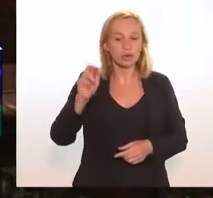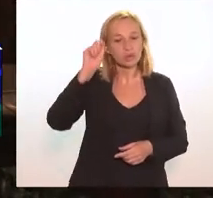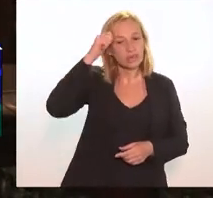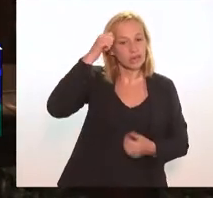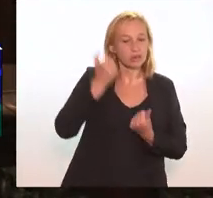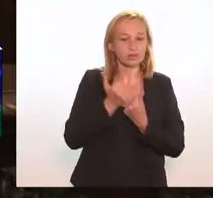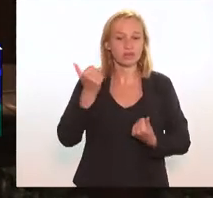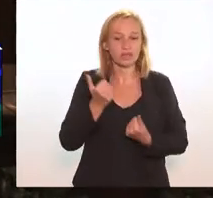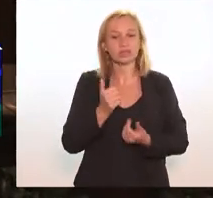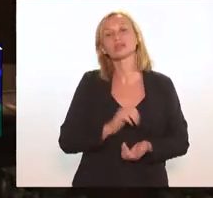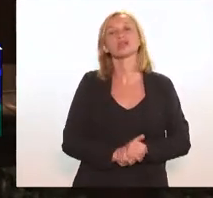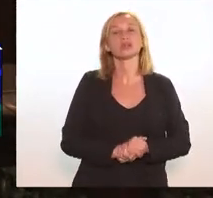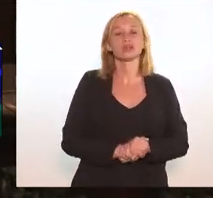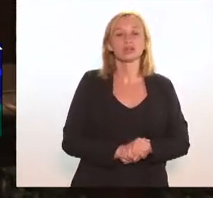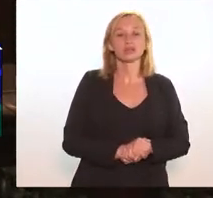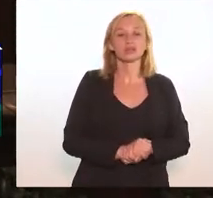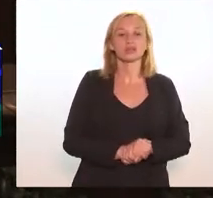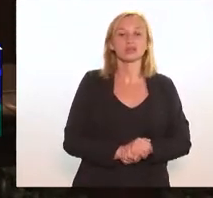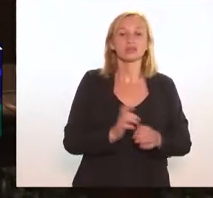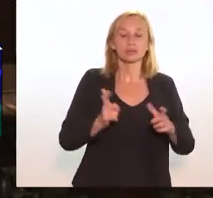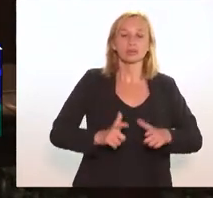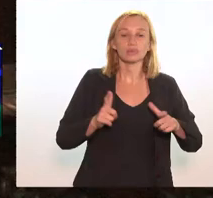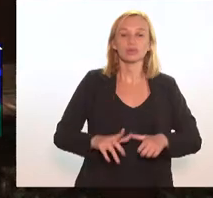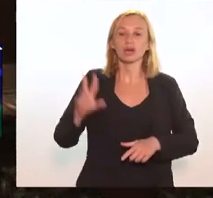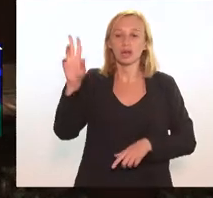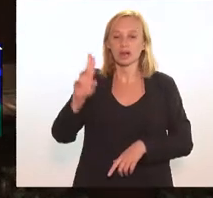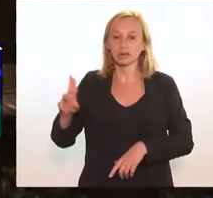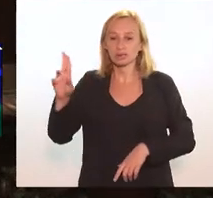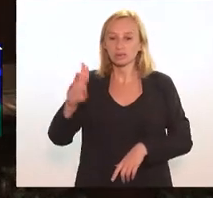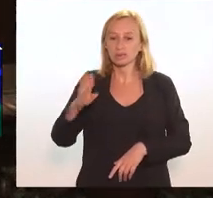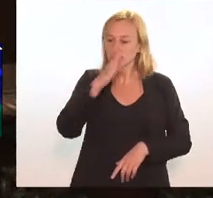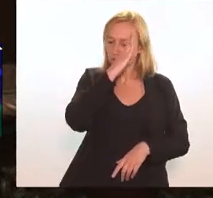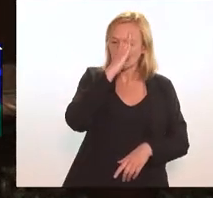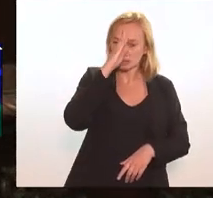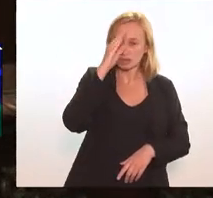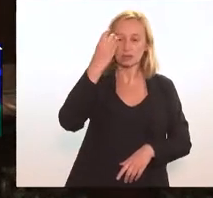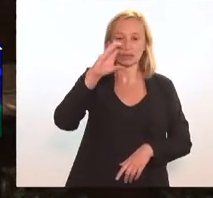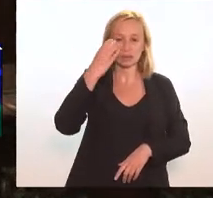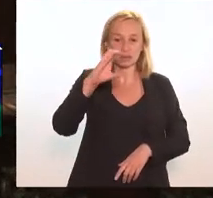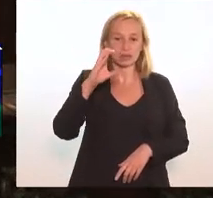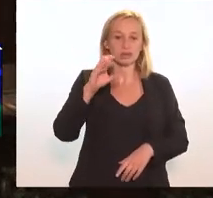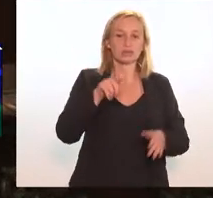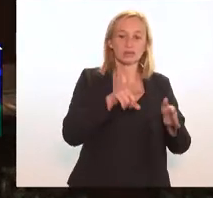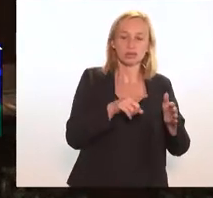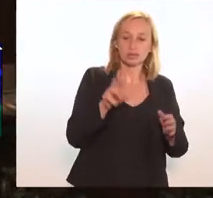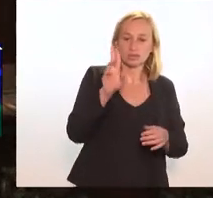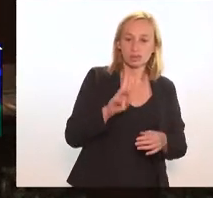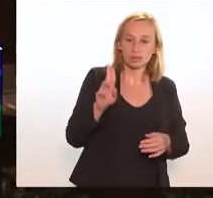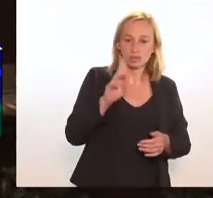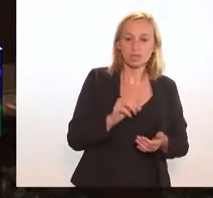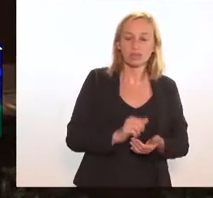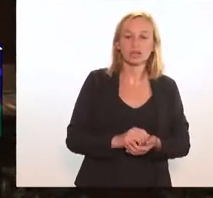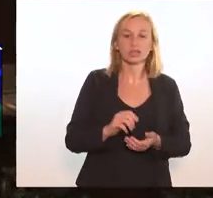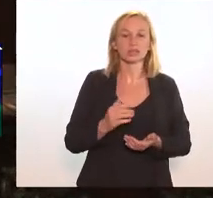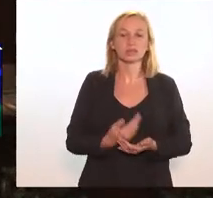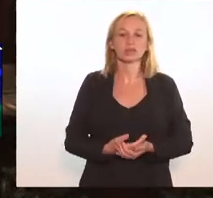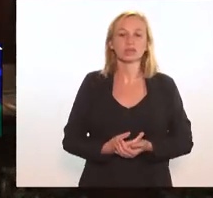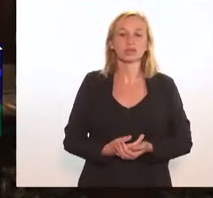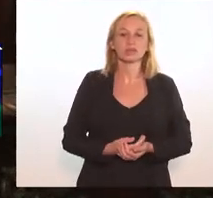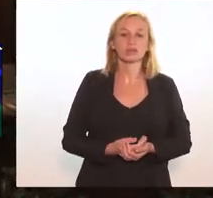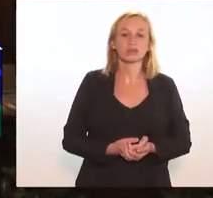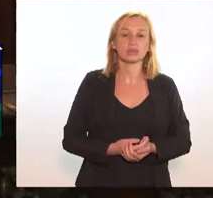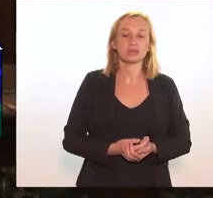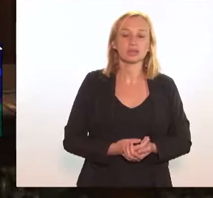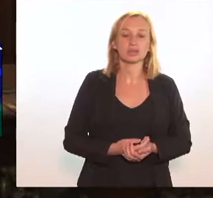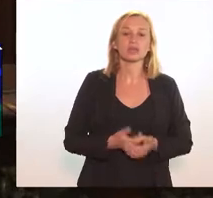não é trivial, sobretudo no ambiente acadêmico, científico, universitário, que ainda é, dada a sociedade brasileira tão excludente, tão desigual,